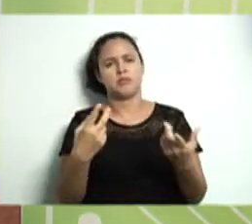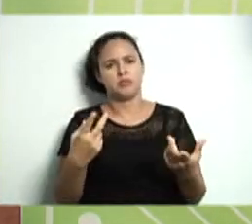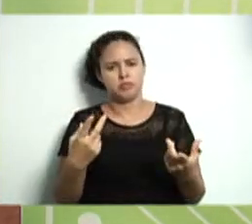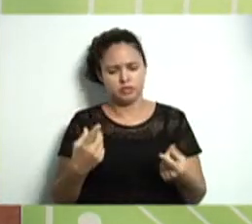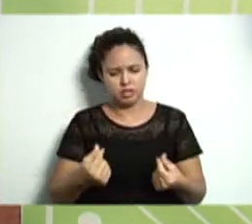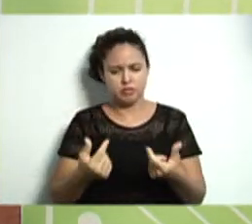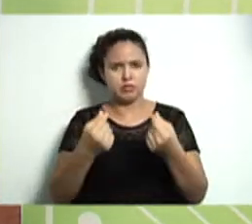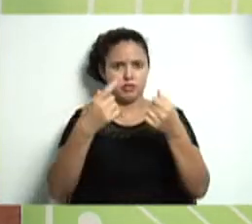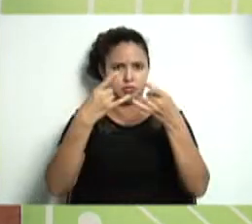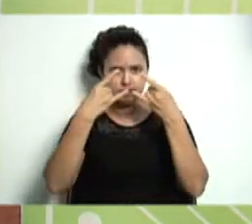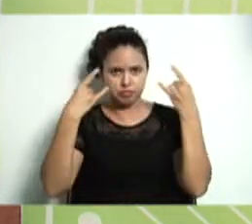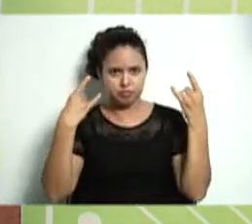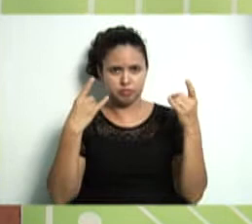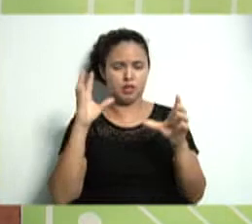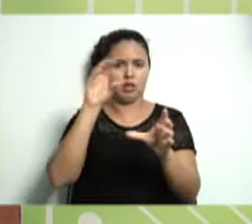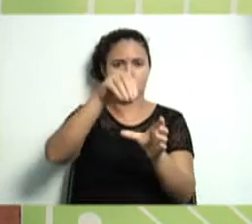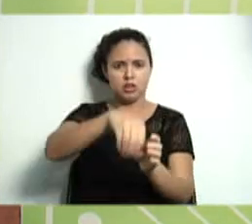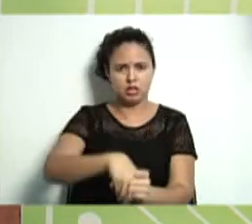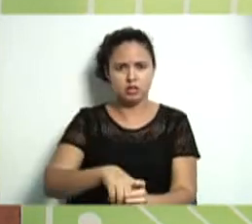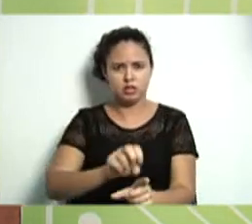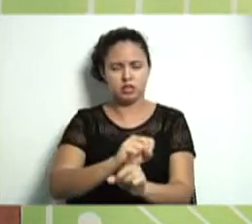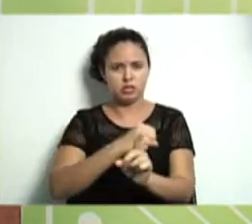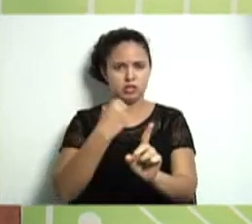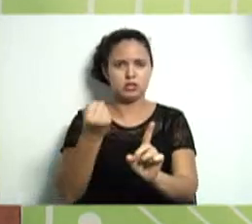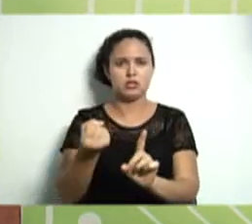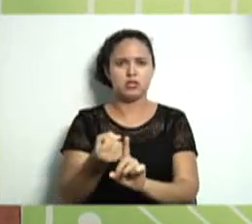se implantou e começou